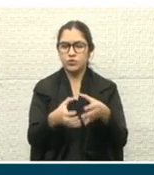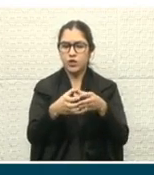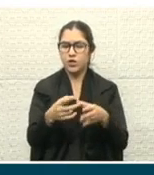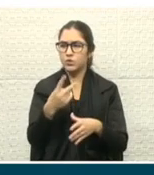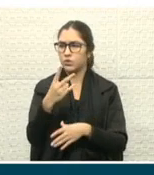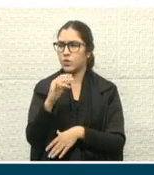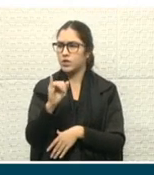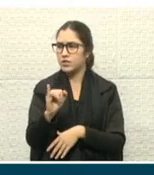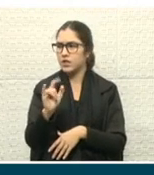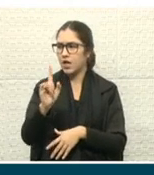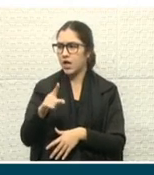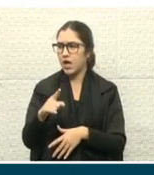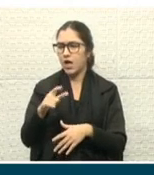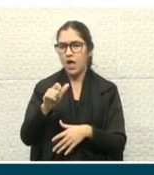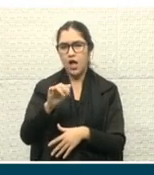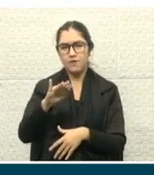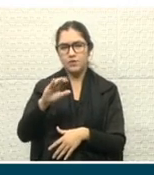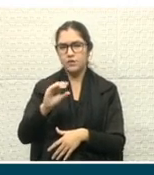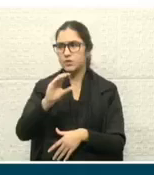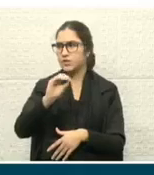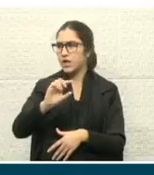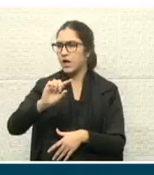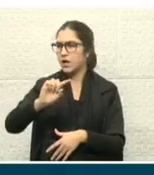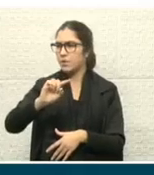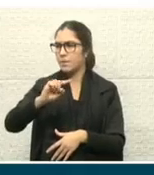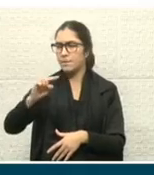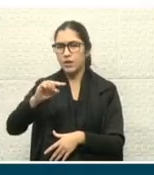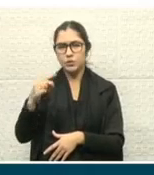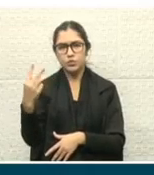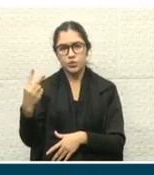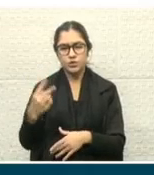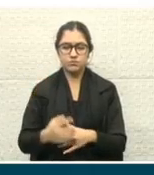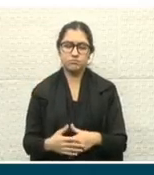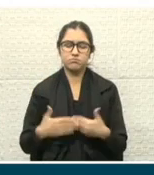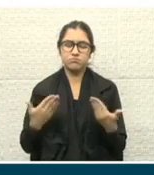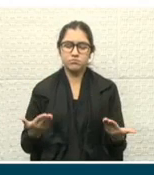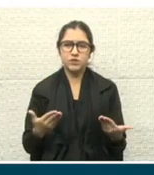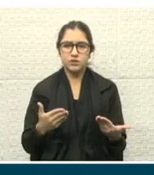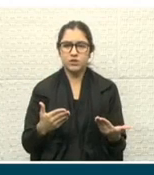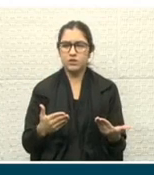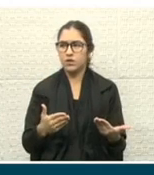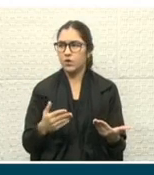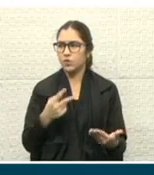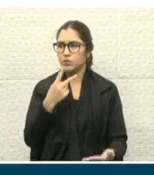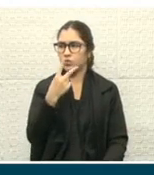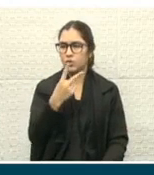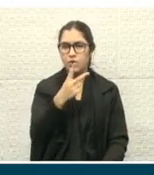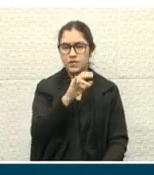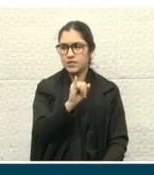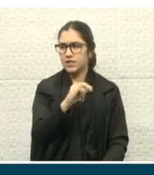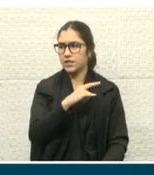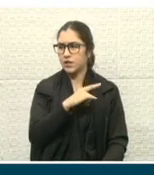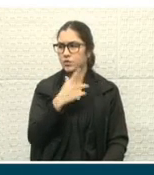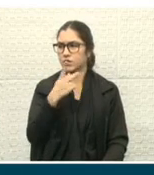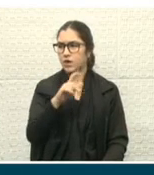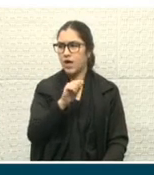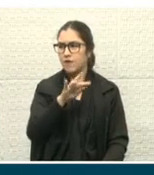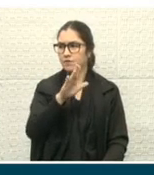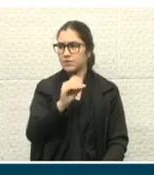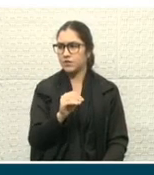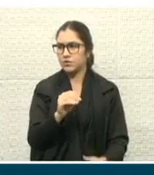é representado pelo afixo 0, menos 2. Então, o 2i tem o seu